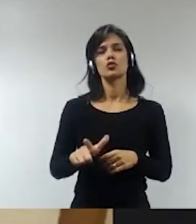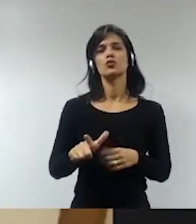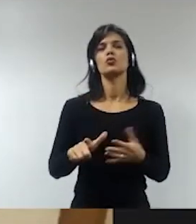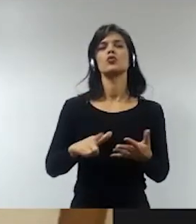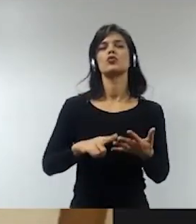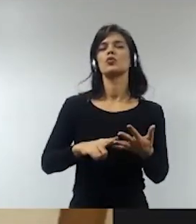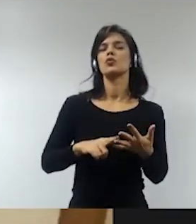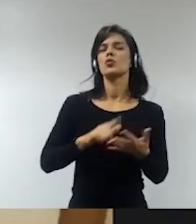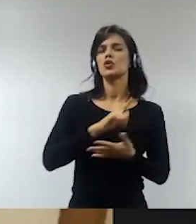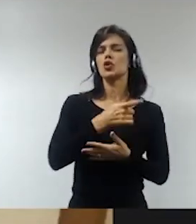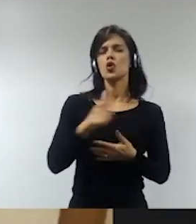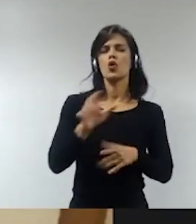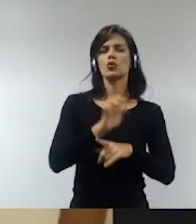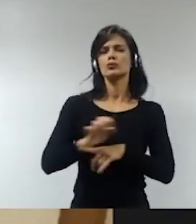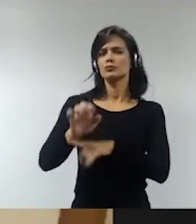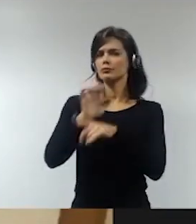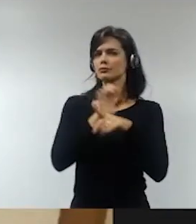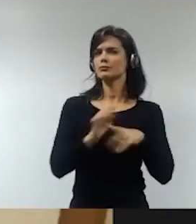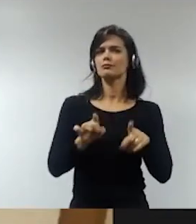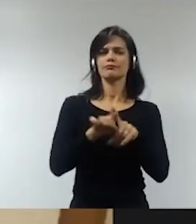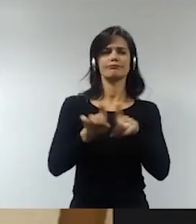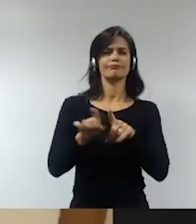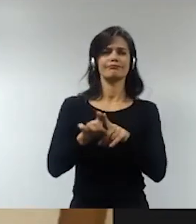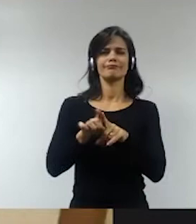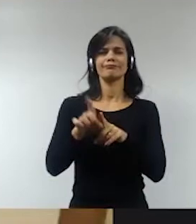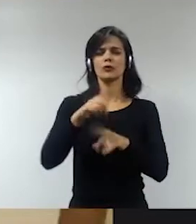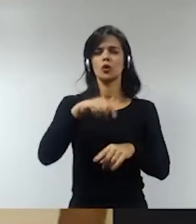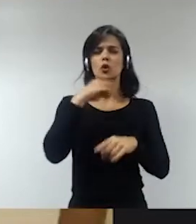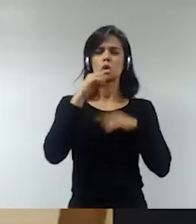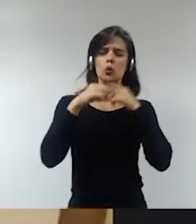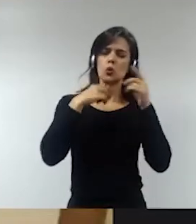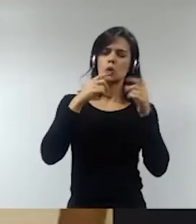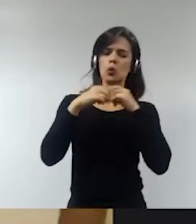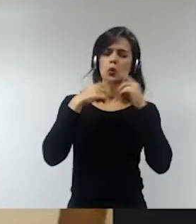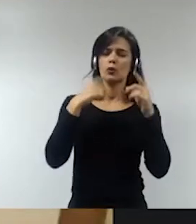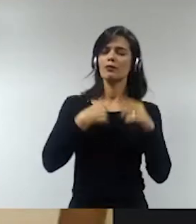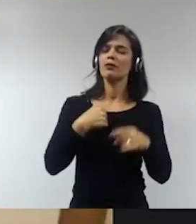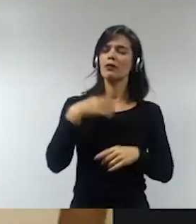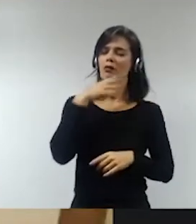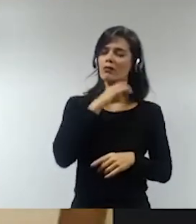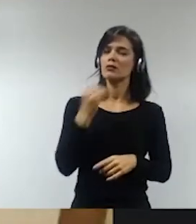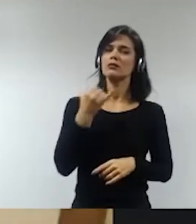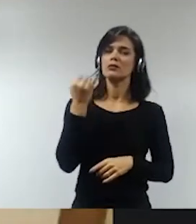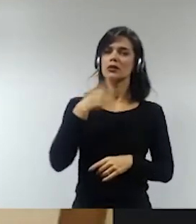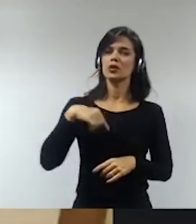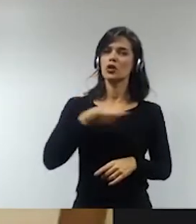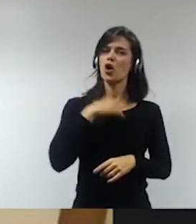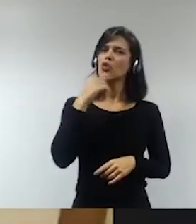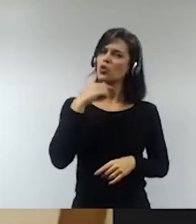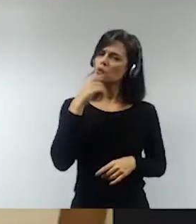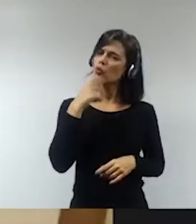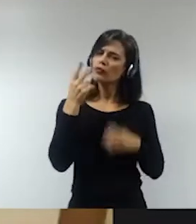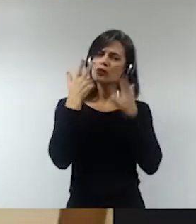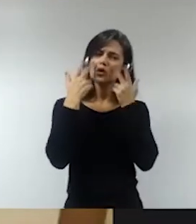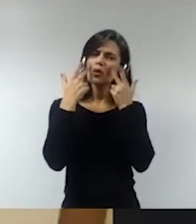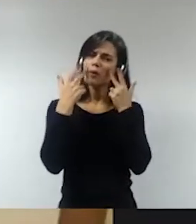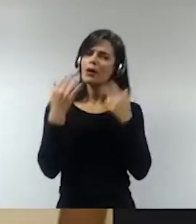eu acho que assim, são muitas dúvidas e eu acho super salutar que tenhamos dúvidas sobre